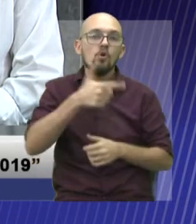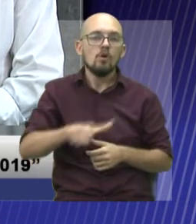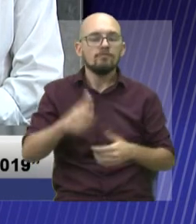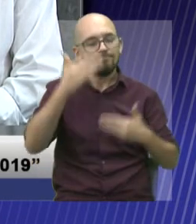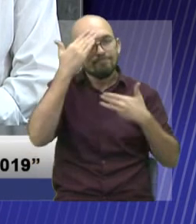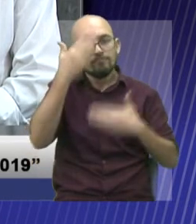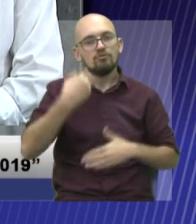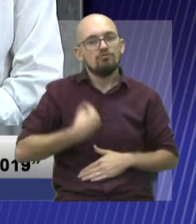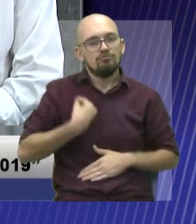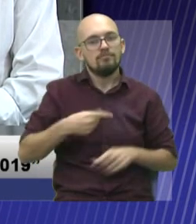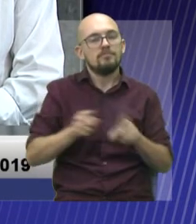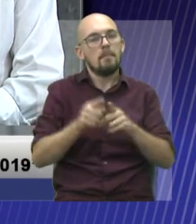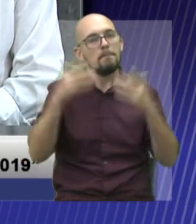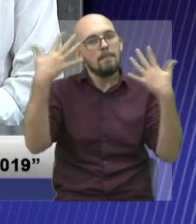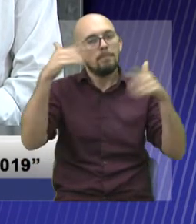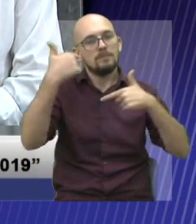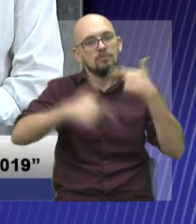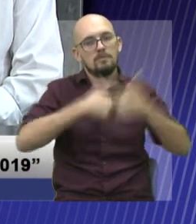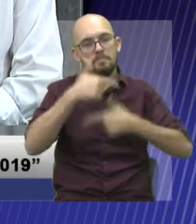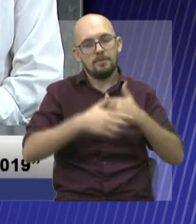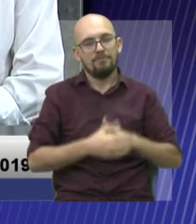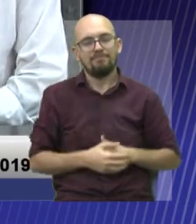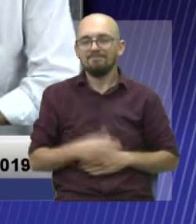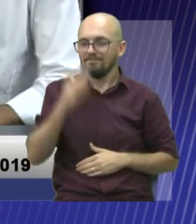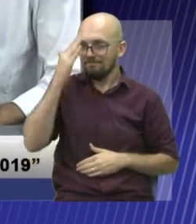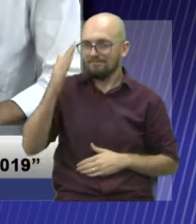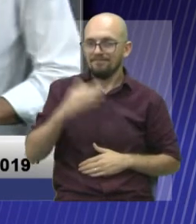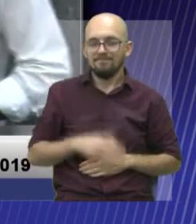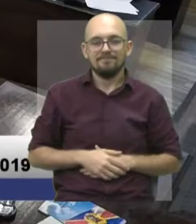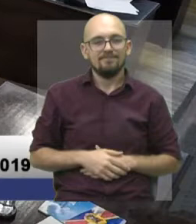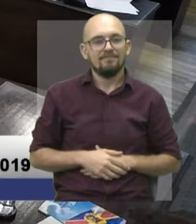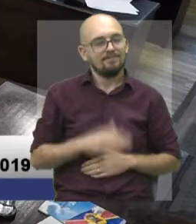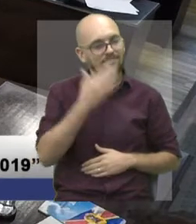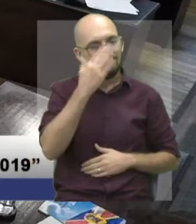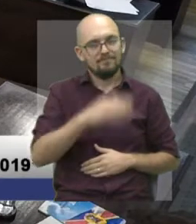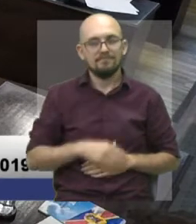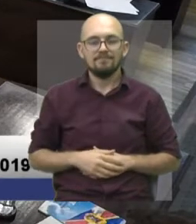agradecer a presença e parabéns pelo seu trabalho. Obrigado. Muito obrigado.